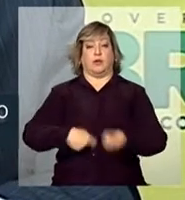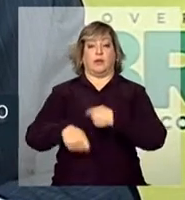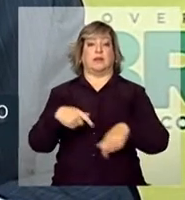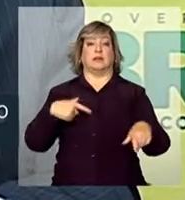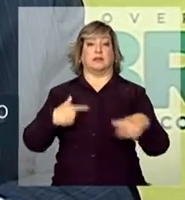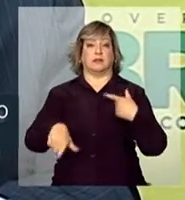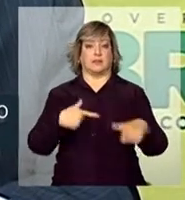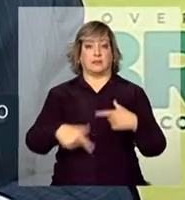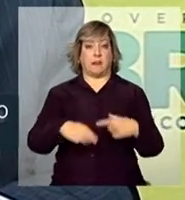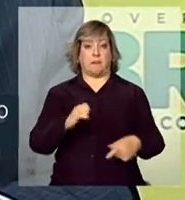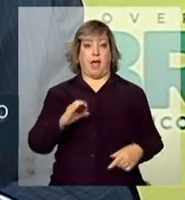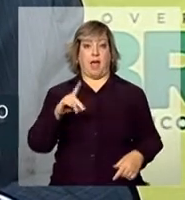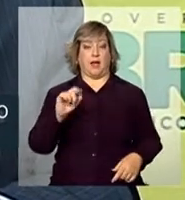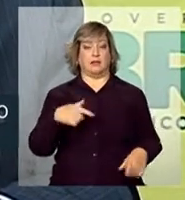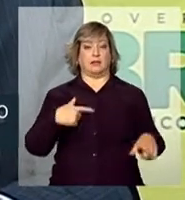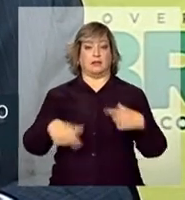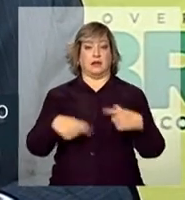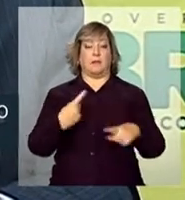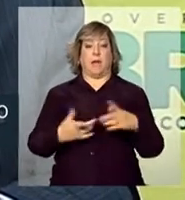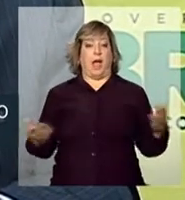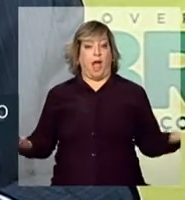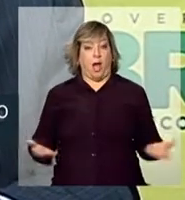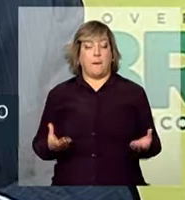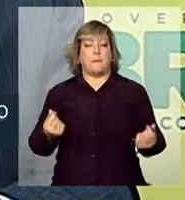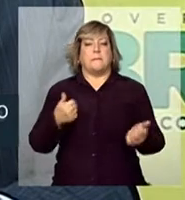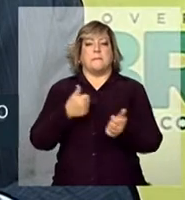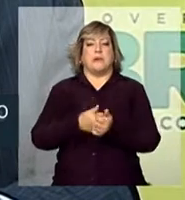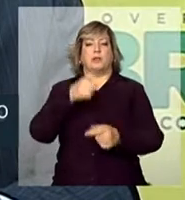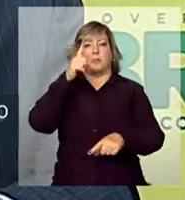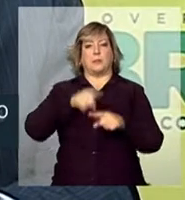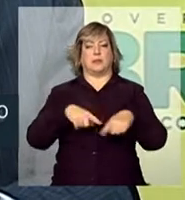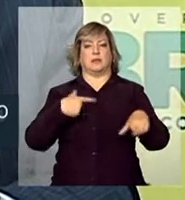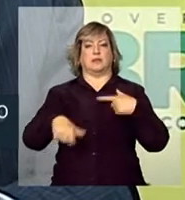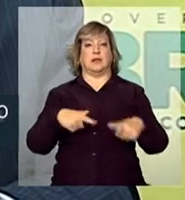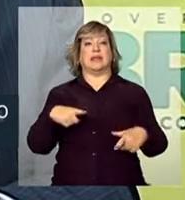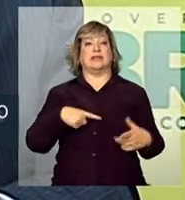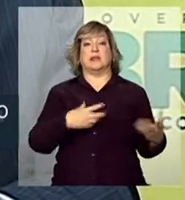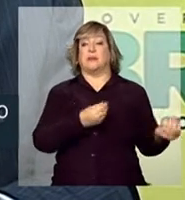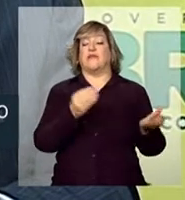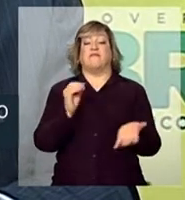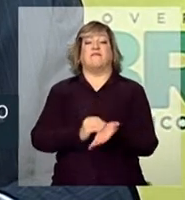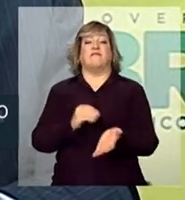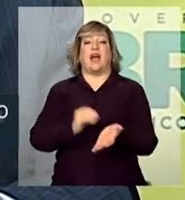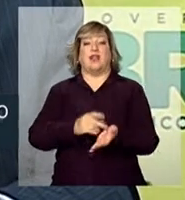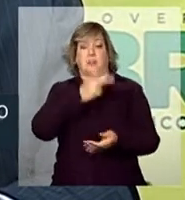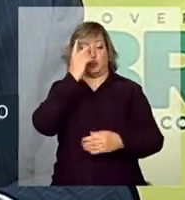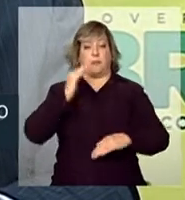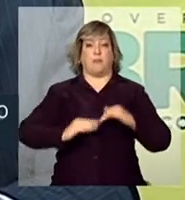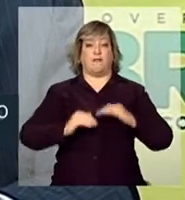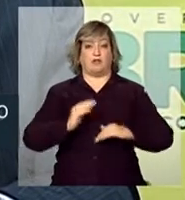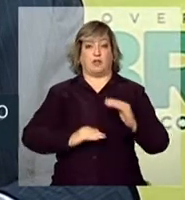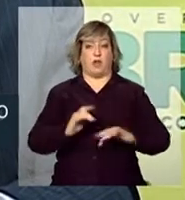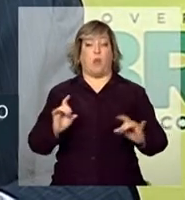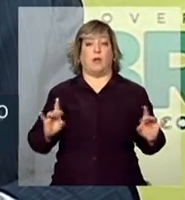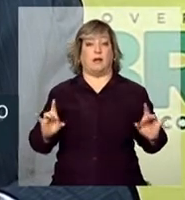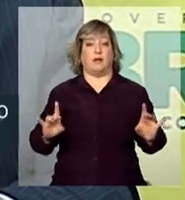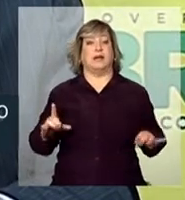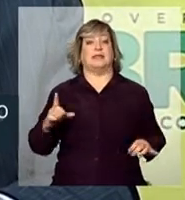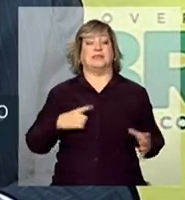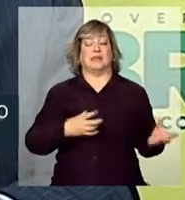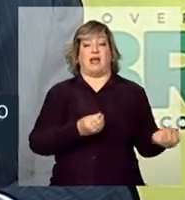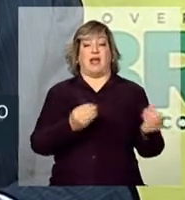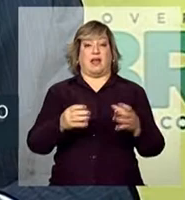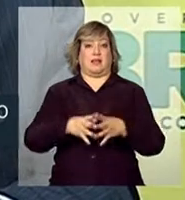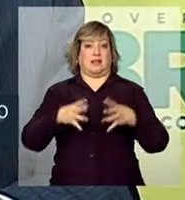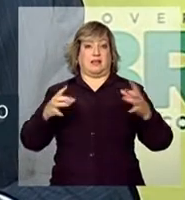que nós estamos muito próximos do Pleno emprego e há uma carência de profissionais qualificados e há uma grande